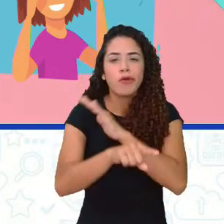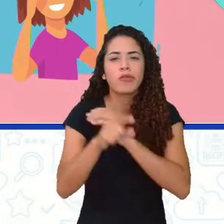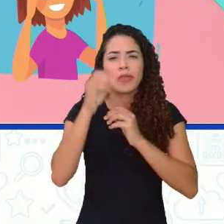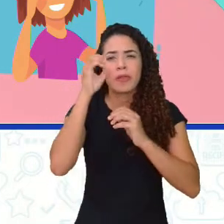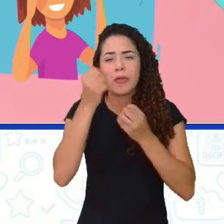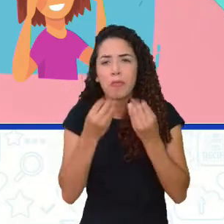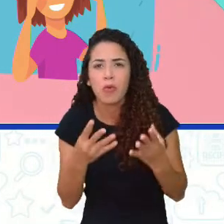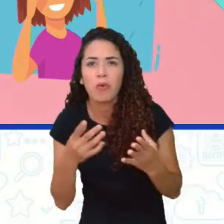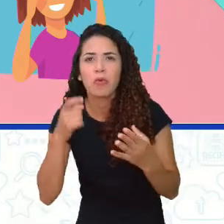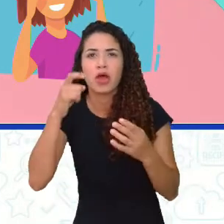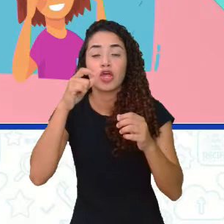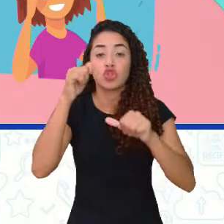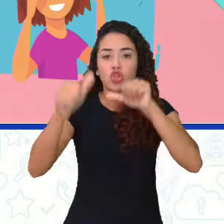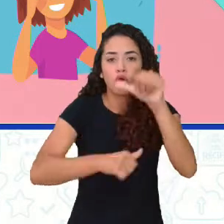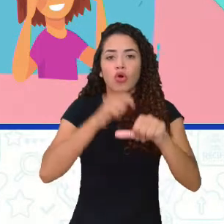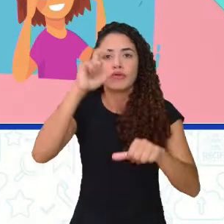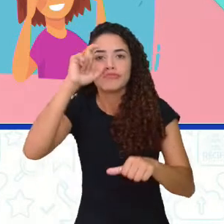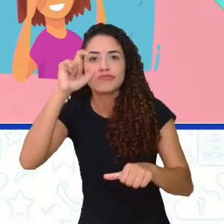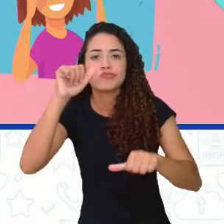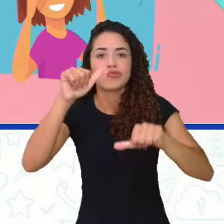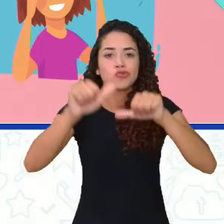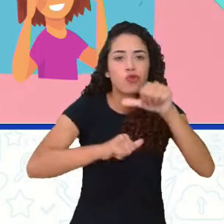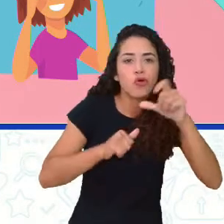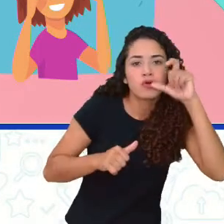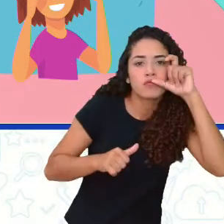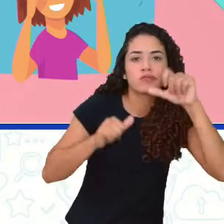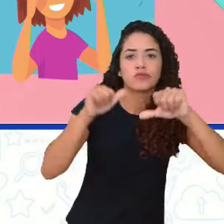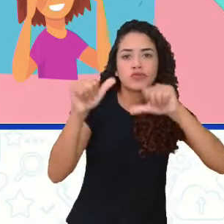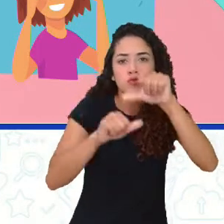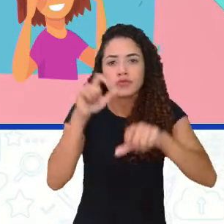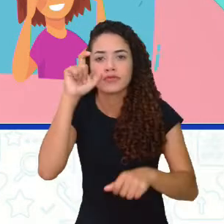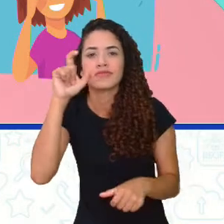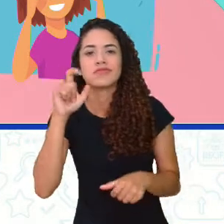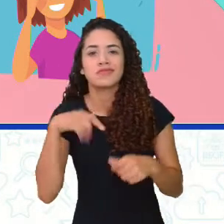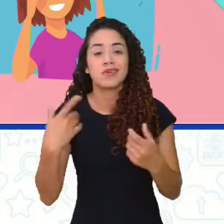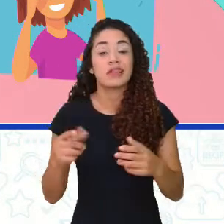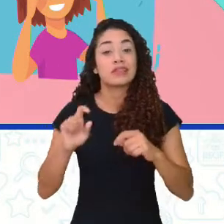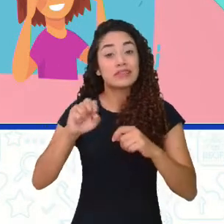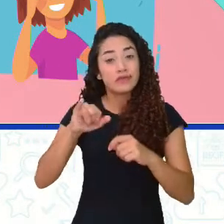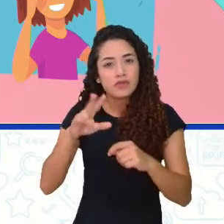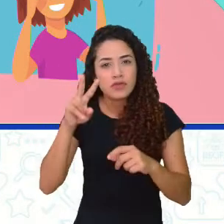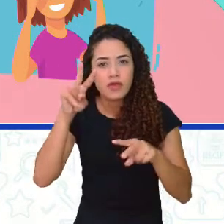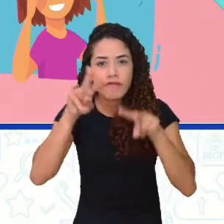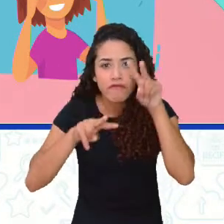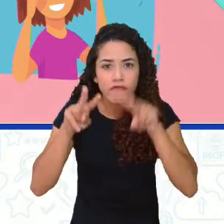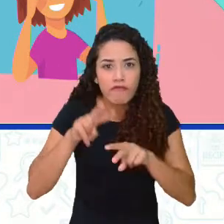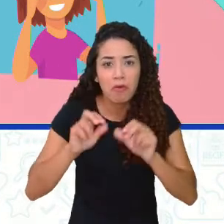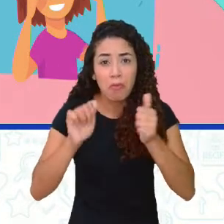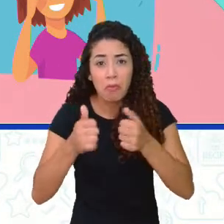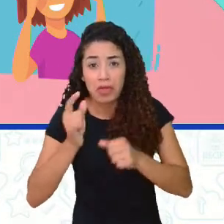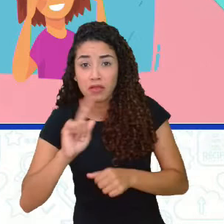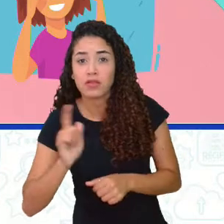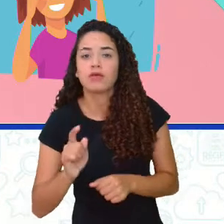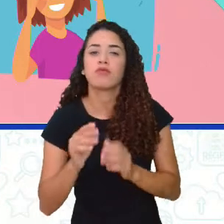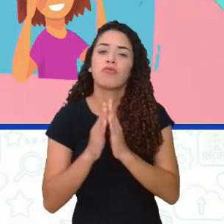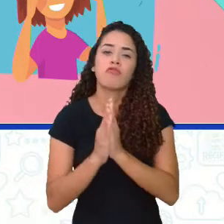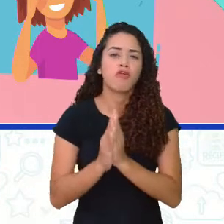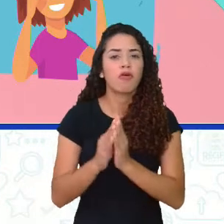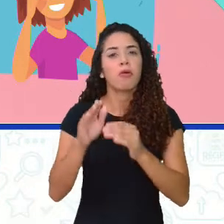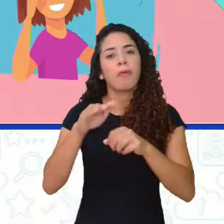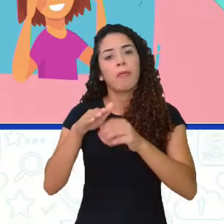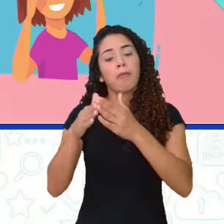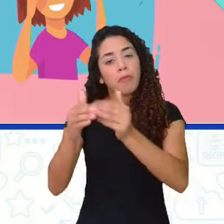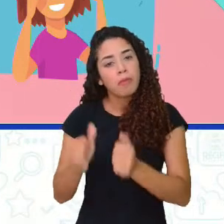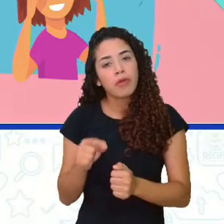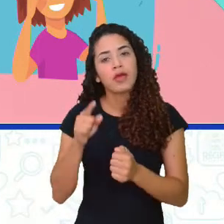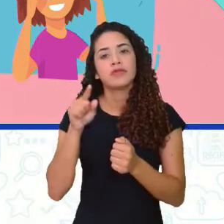prestem atenção e peça para o profissional repetir se você não está conseguindo escolher, porque é nessa hora que você escolhe